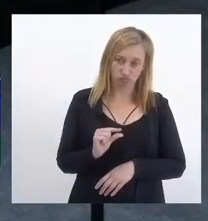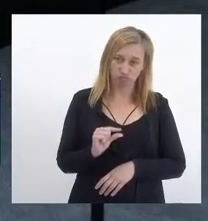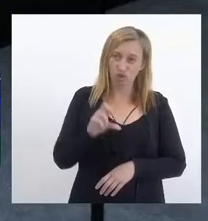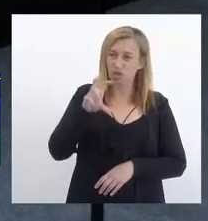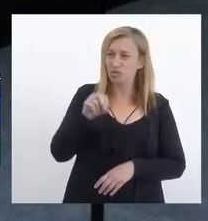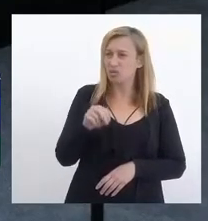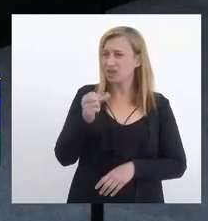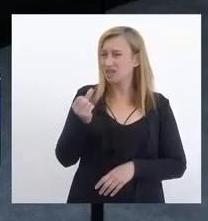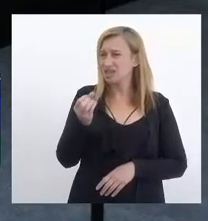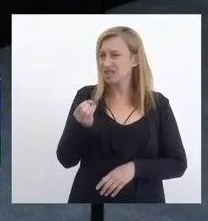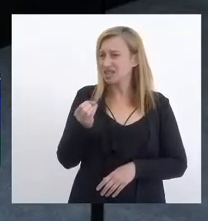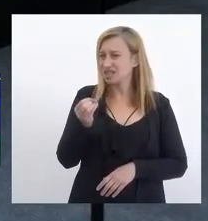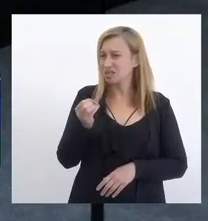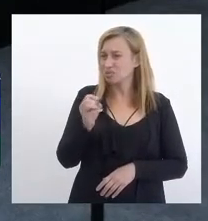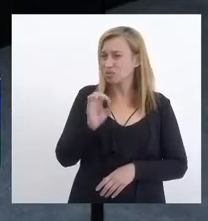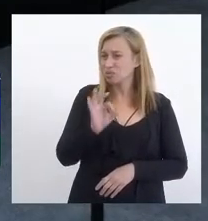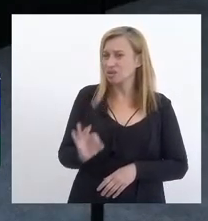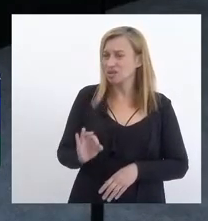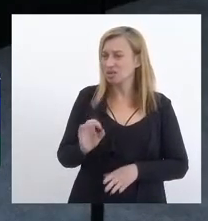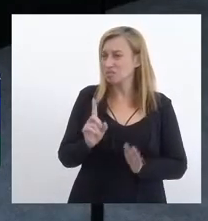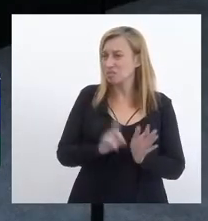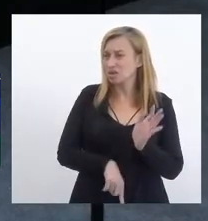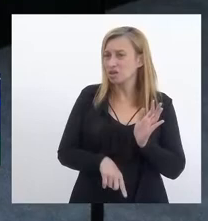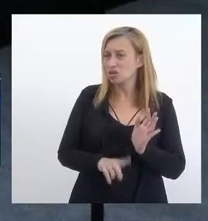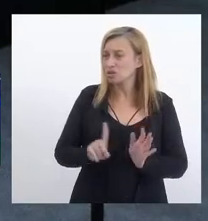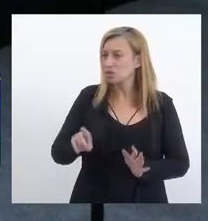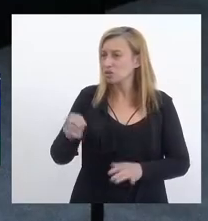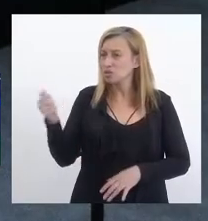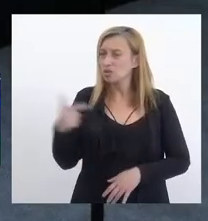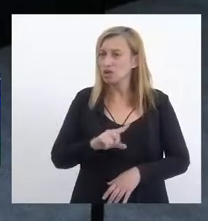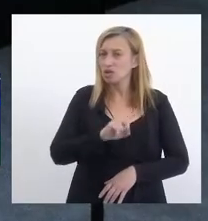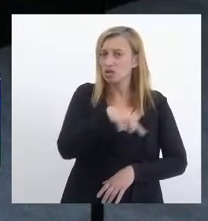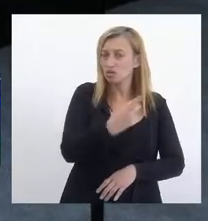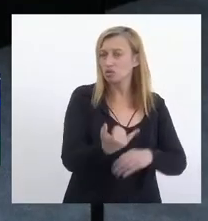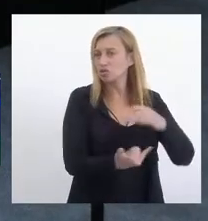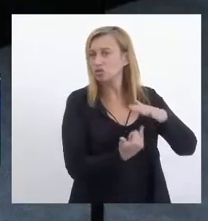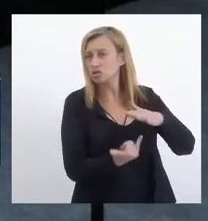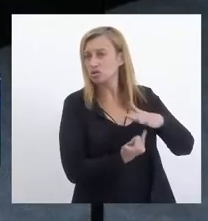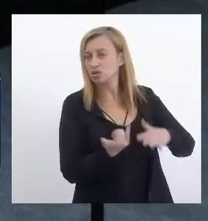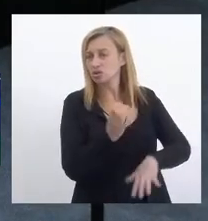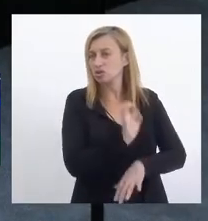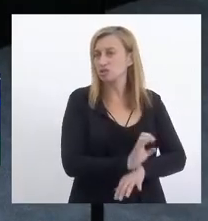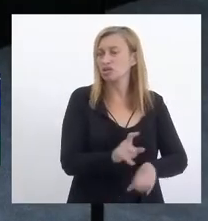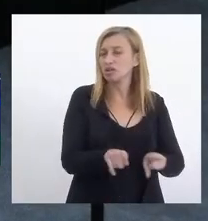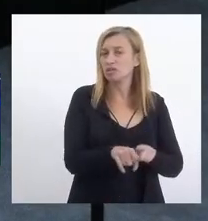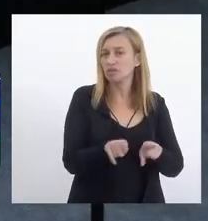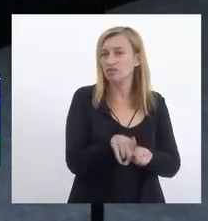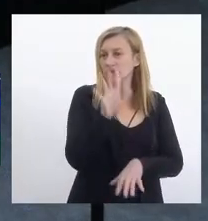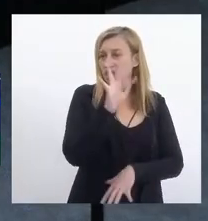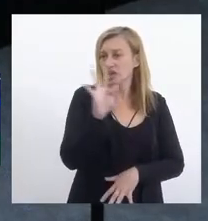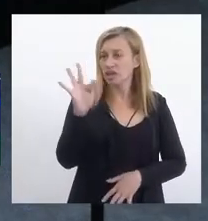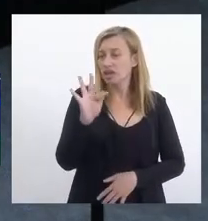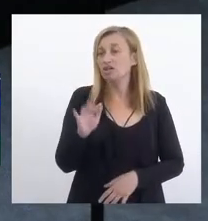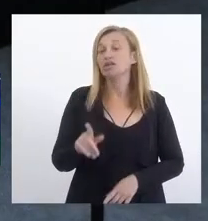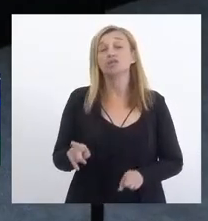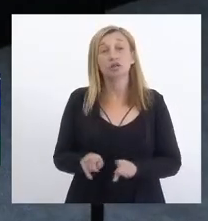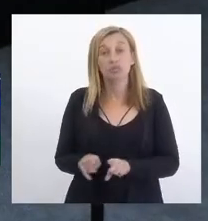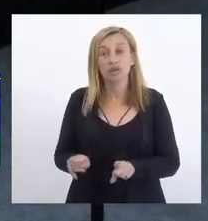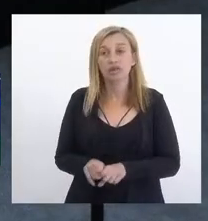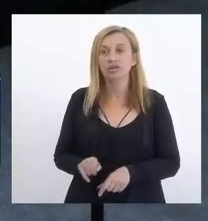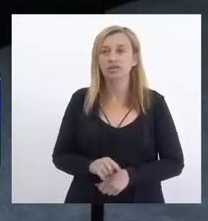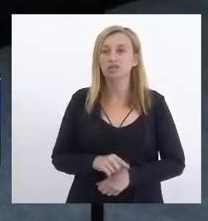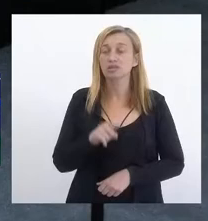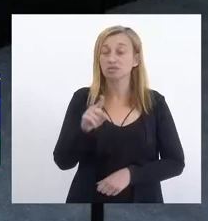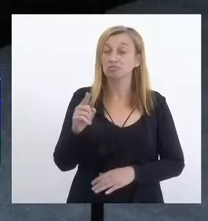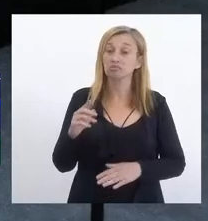50%, 60% mais baixos do que das outras instituições estaduais e do que das instituições federais. Além disso,